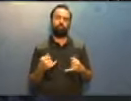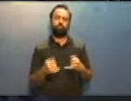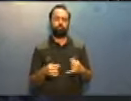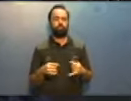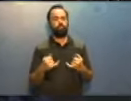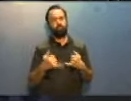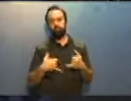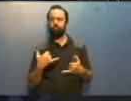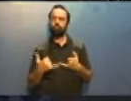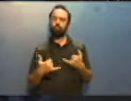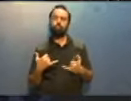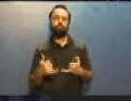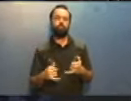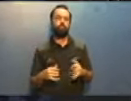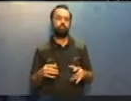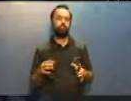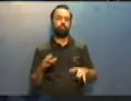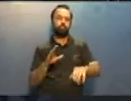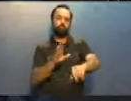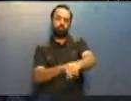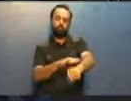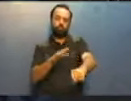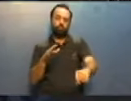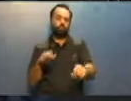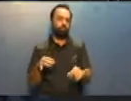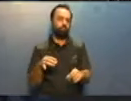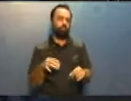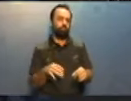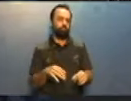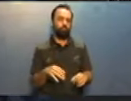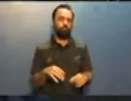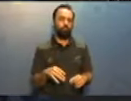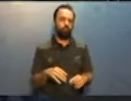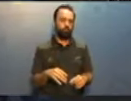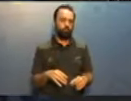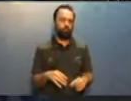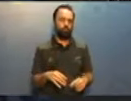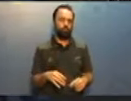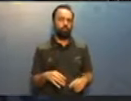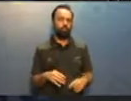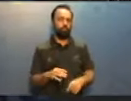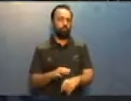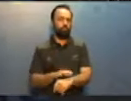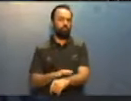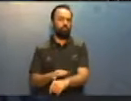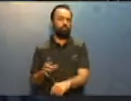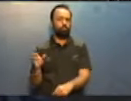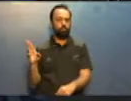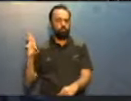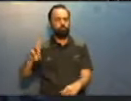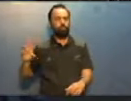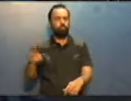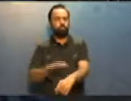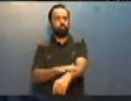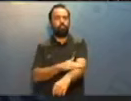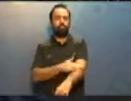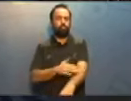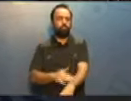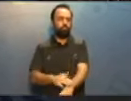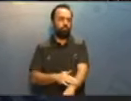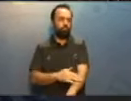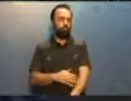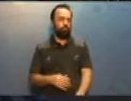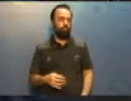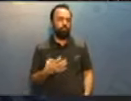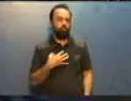pega-pega, quando alguém encosta em você, você vai sentir que foi encostado graças ao sentido do tato. Quando alguém encosta na sua pele, ou ainda, quando